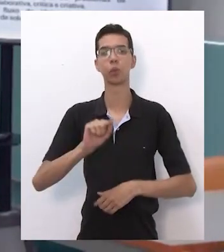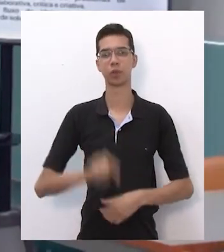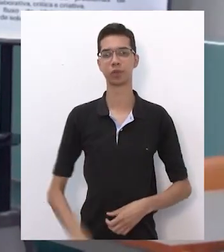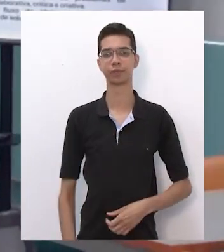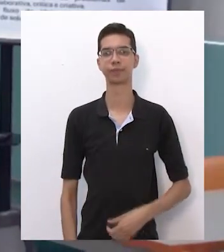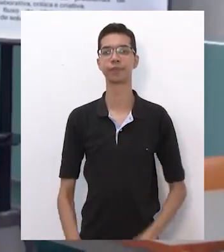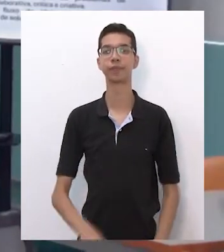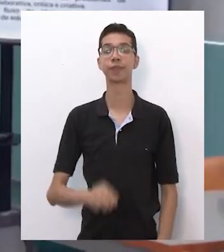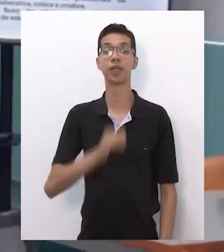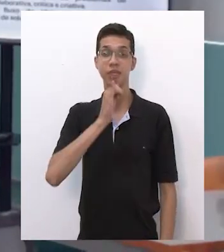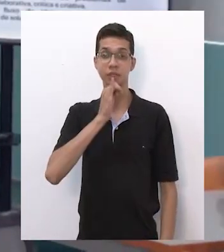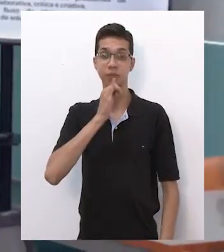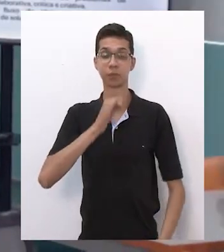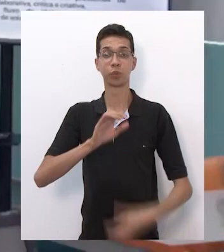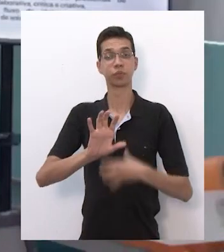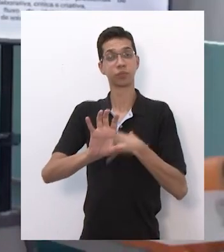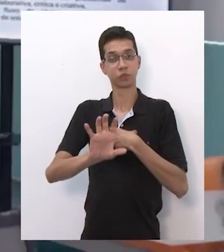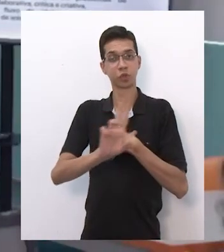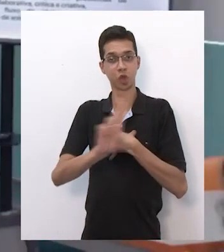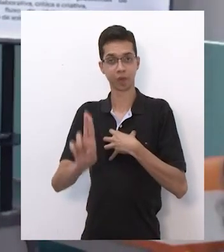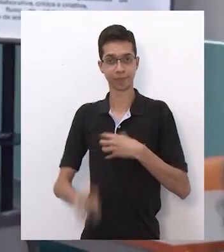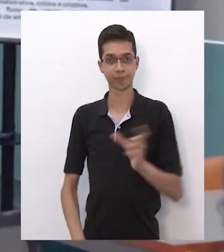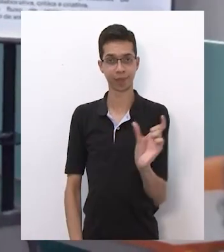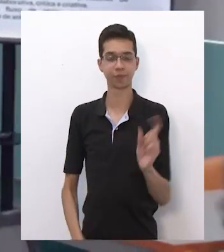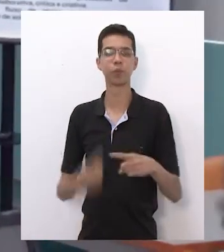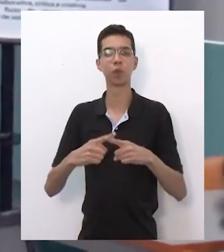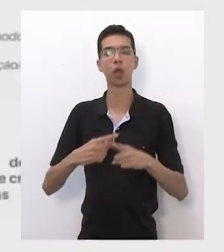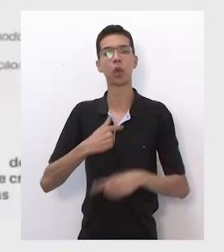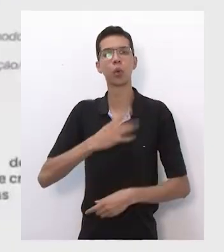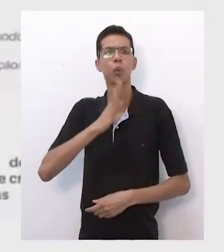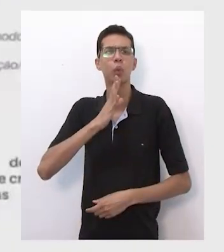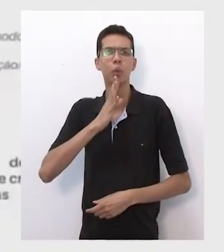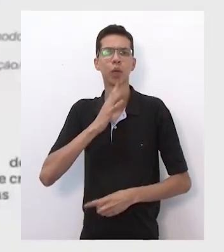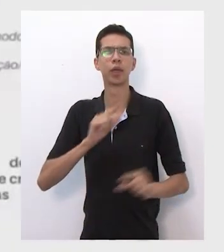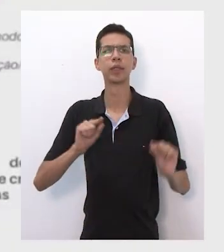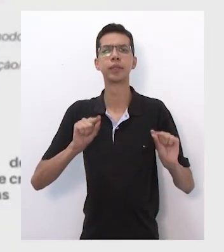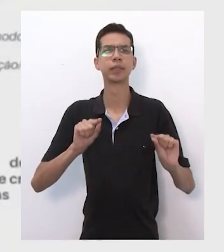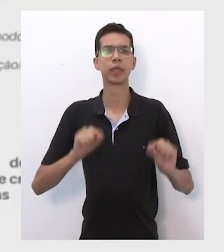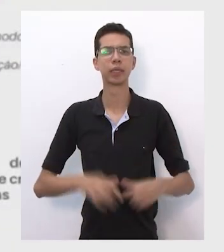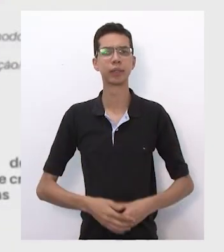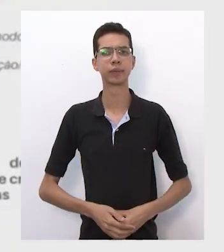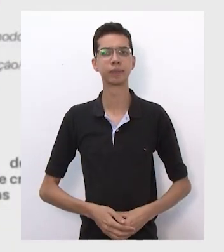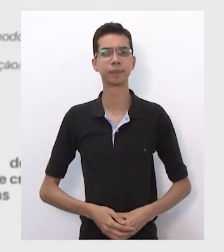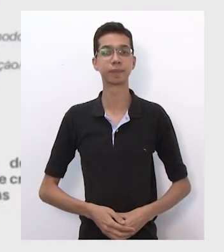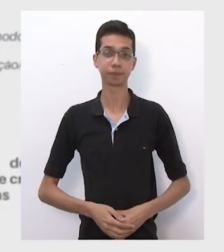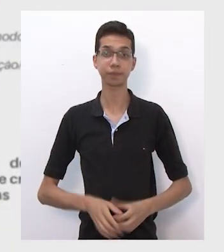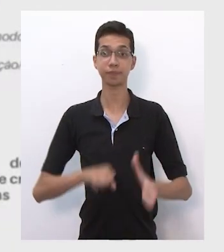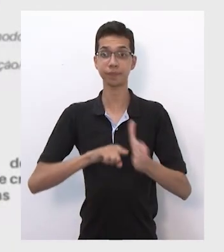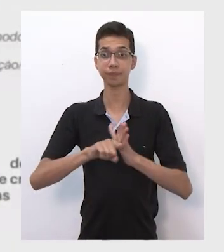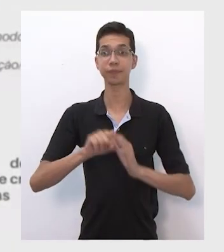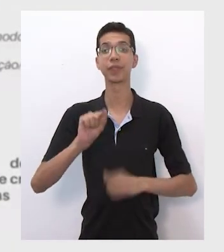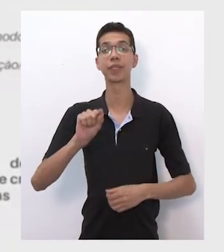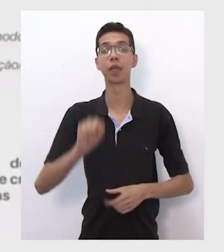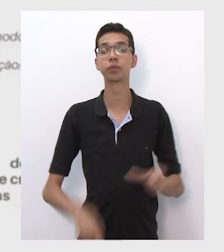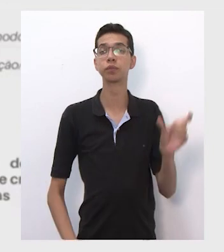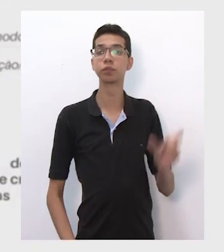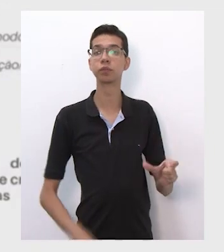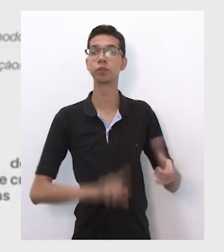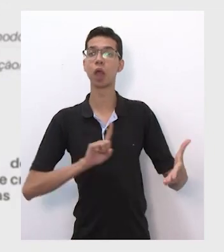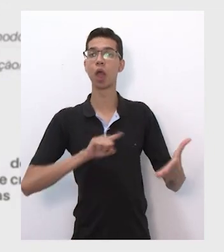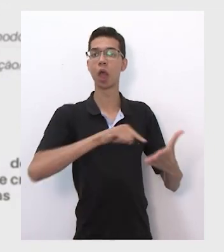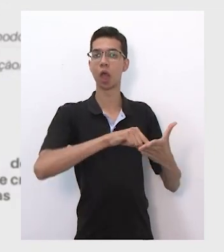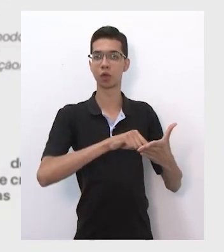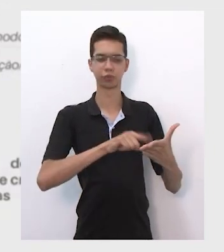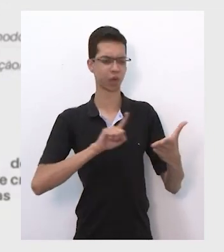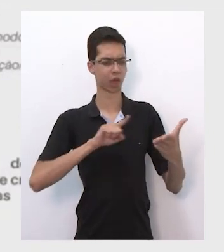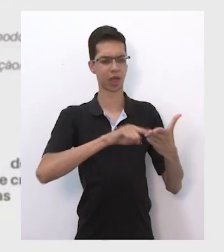meu alvo. Então, a gente coloca aqui 3 perguntas. Quem é o alvo, em primeiro lugar? Quem é essa pessoa, essa instituição que está